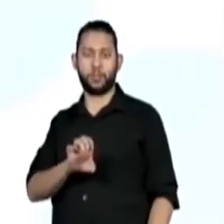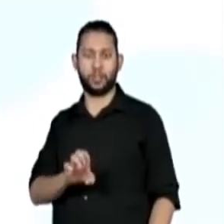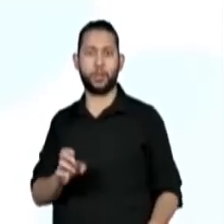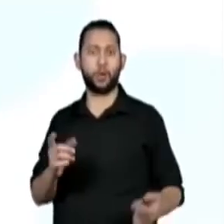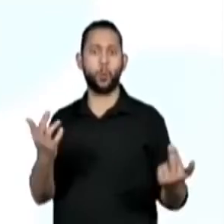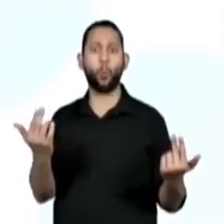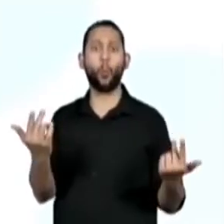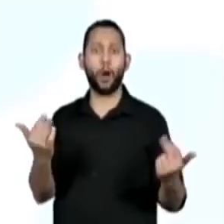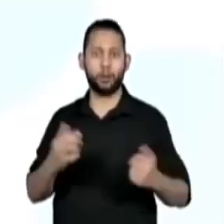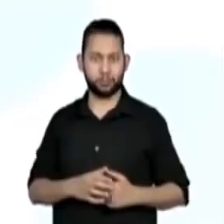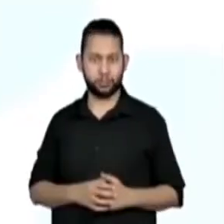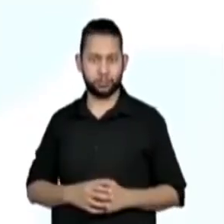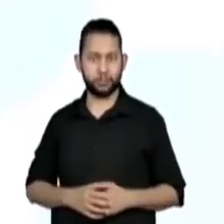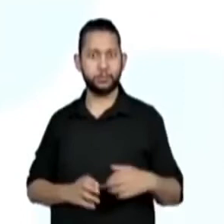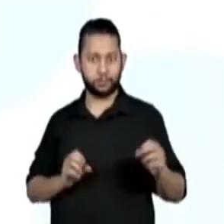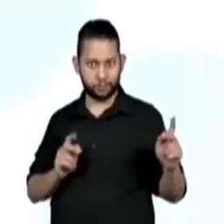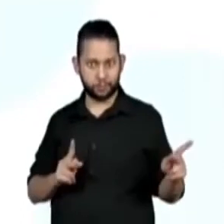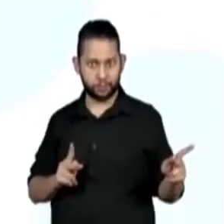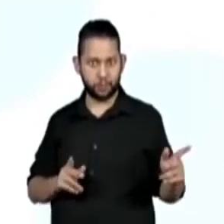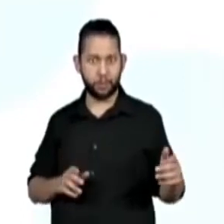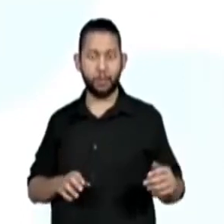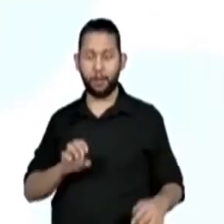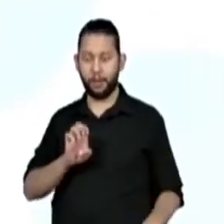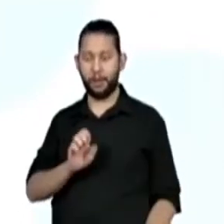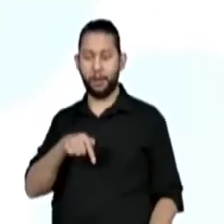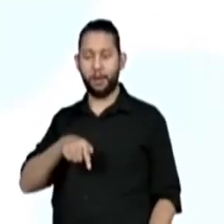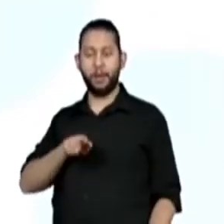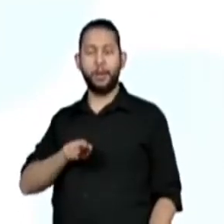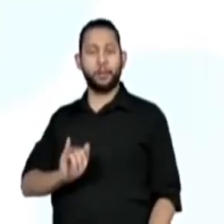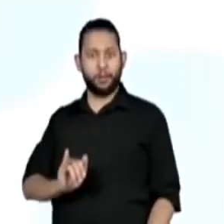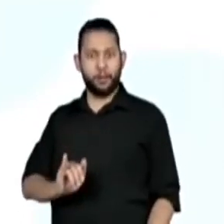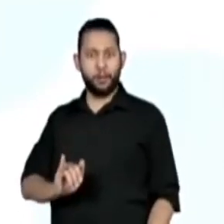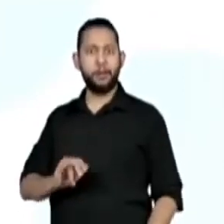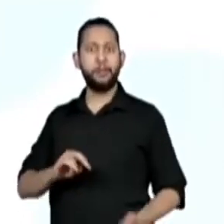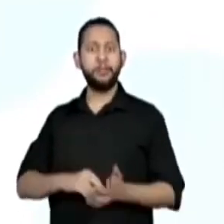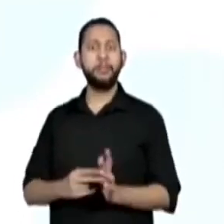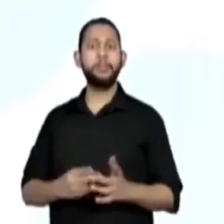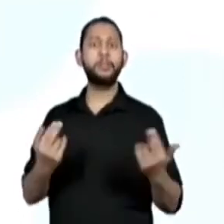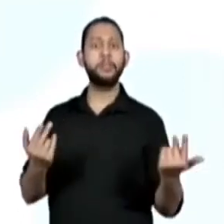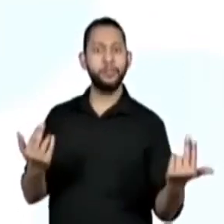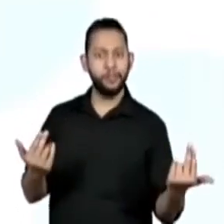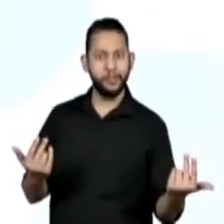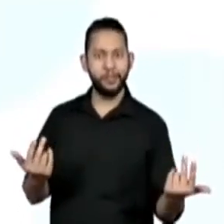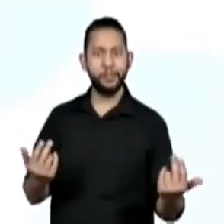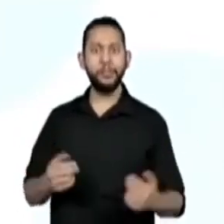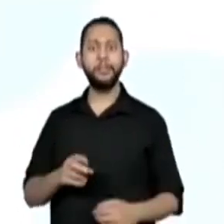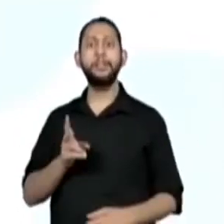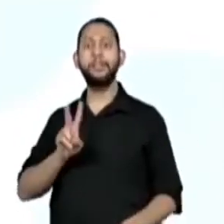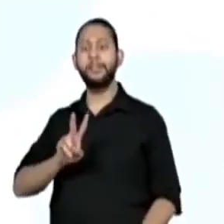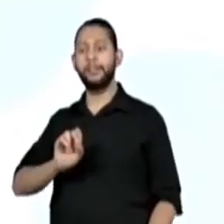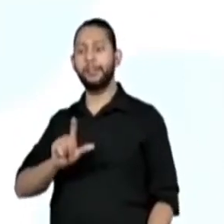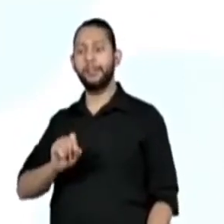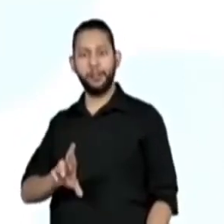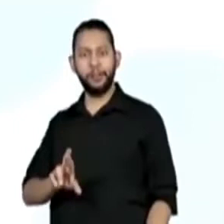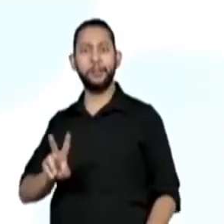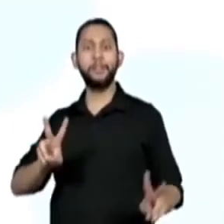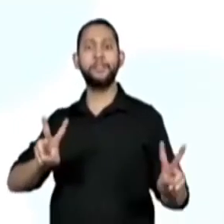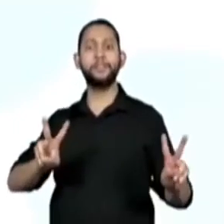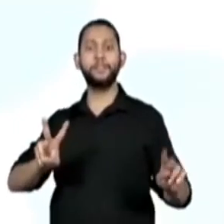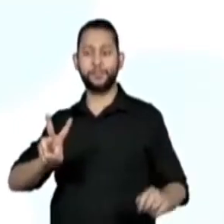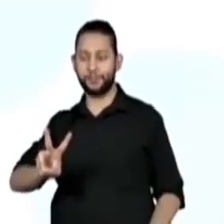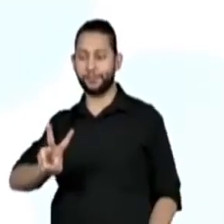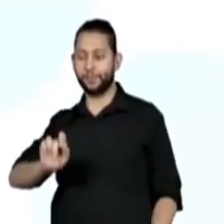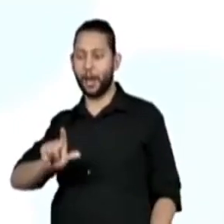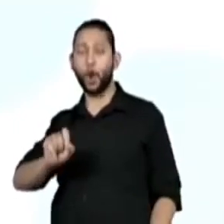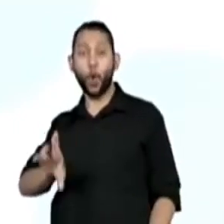que distante mesma distância equivalente mesmo valor beleza e